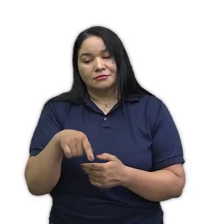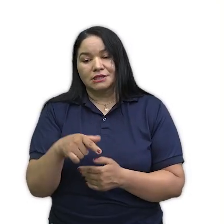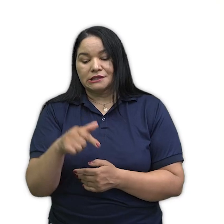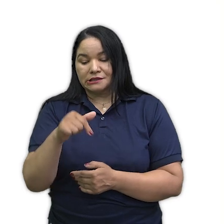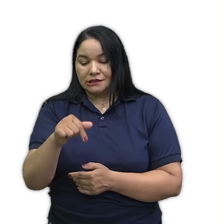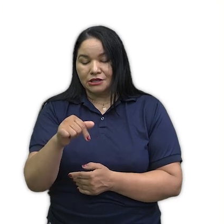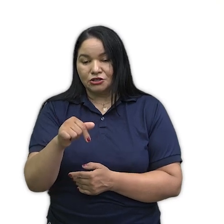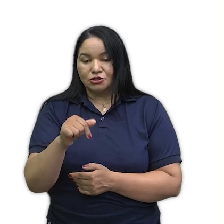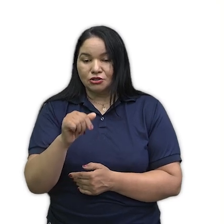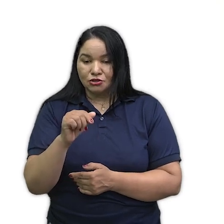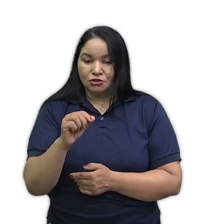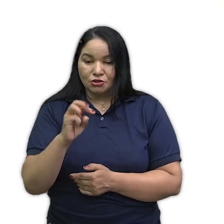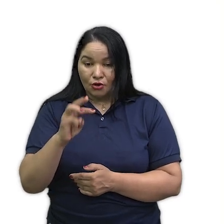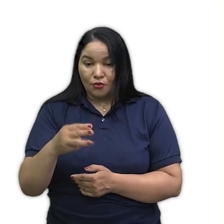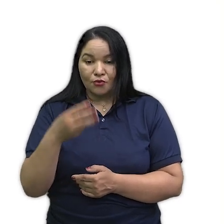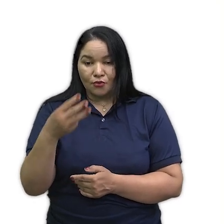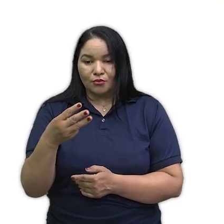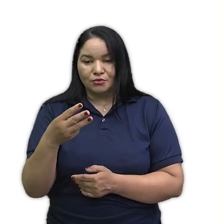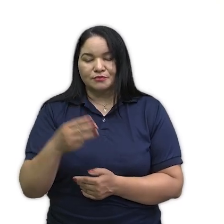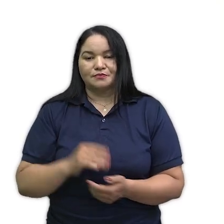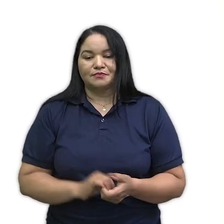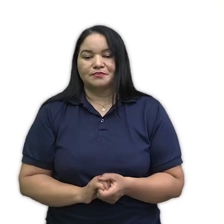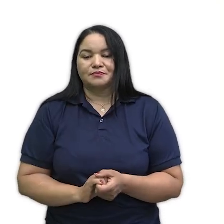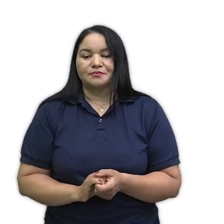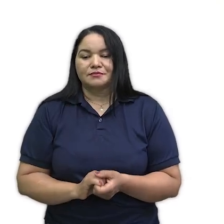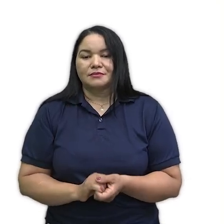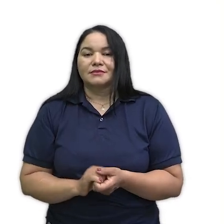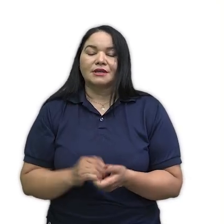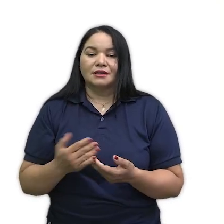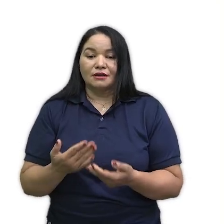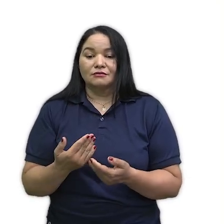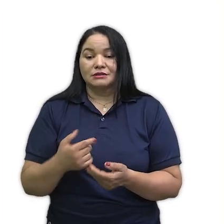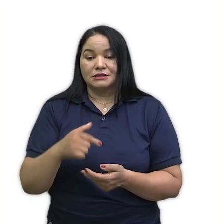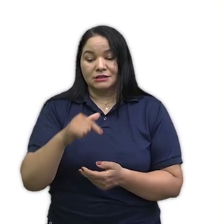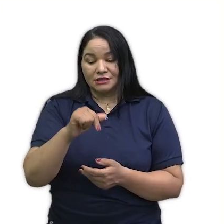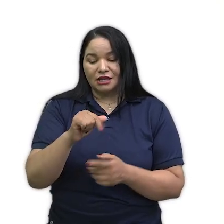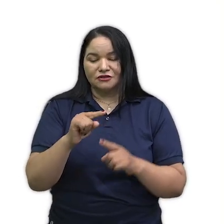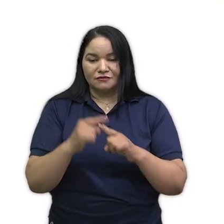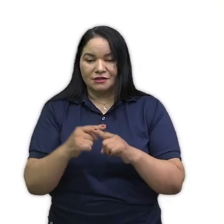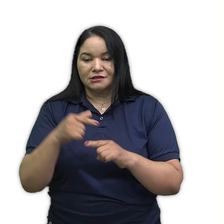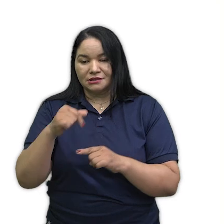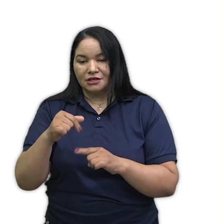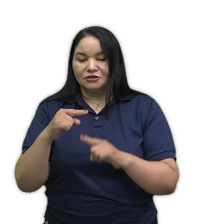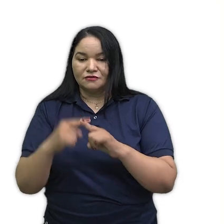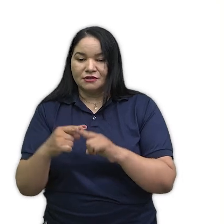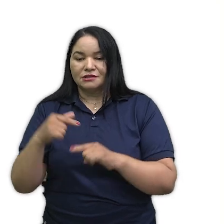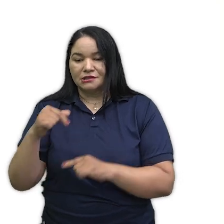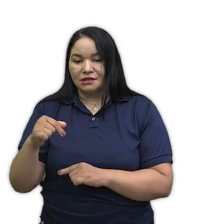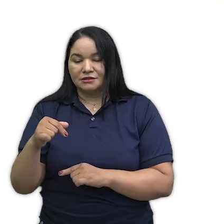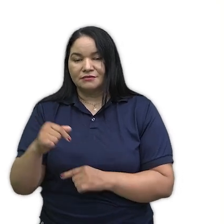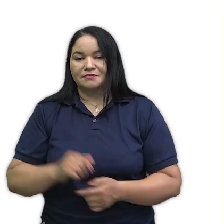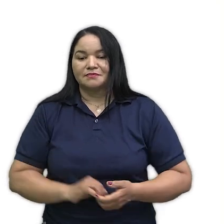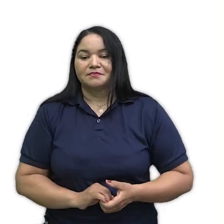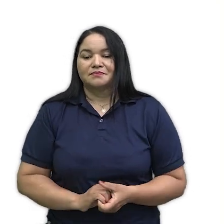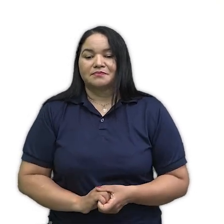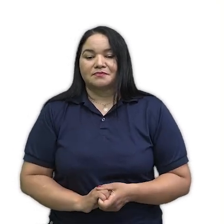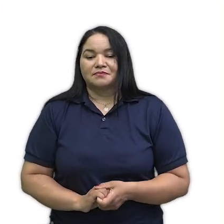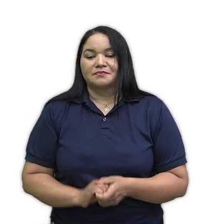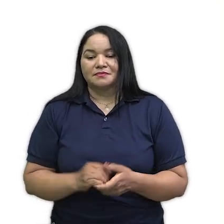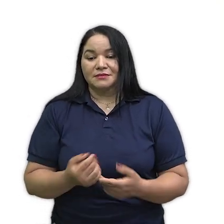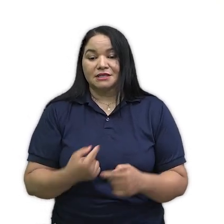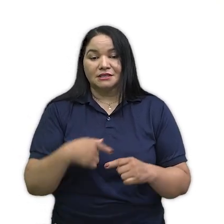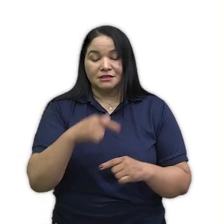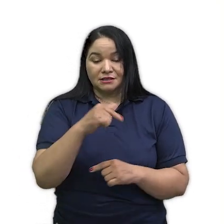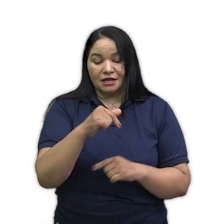cubo. E 7 ao cubo é 7 vezes 7 vezes 7. 7 vezes 7 é 49,